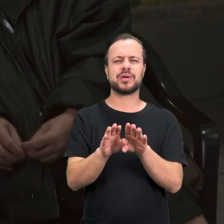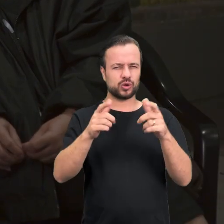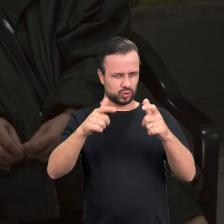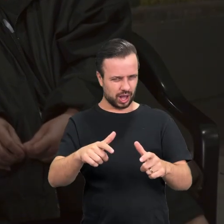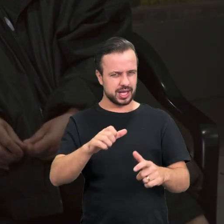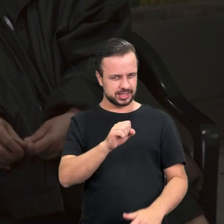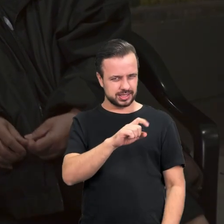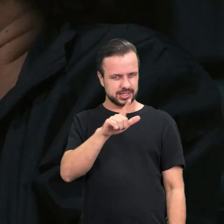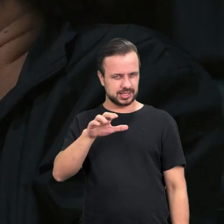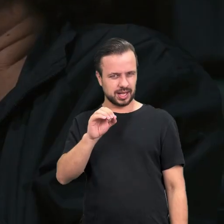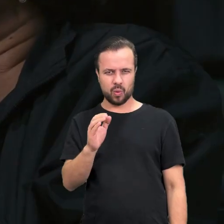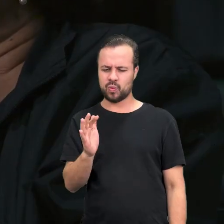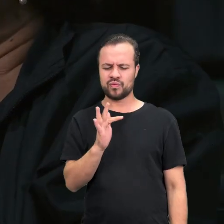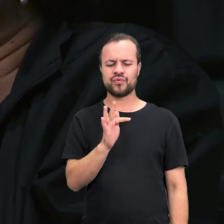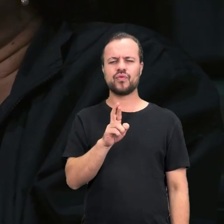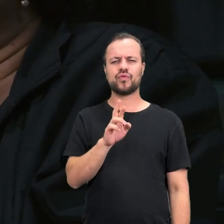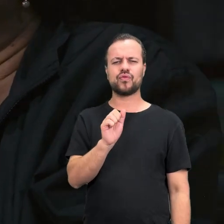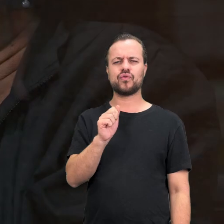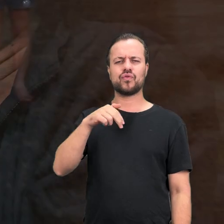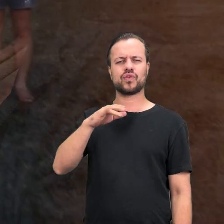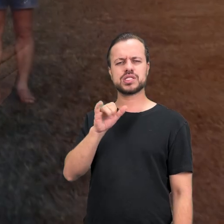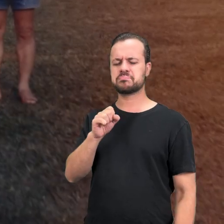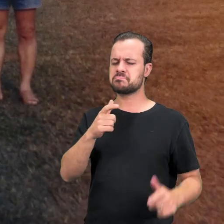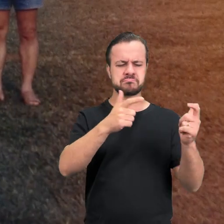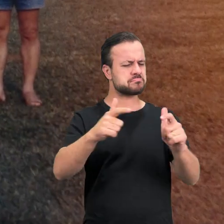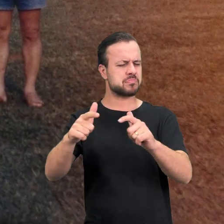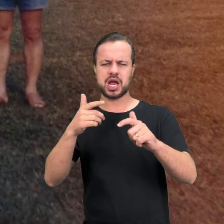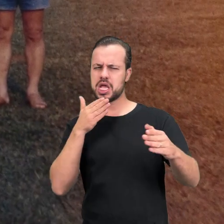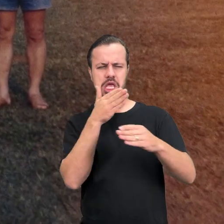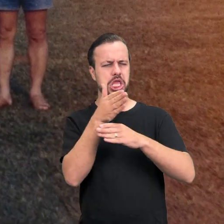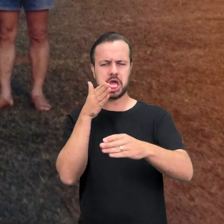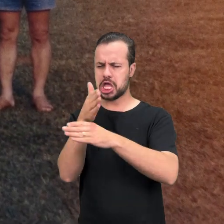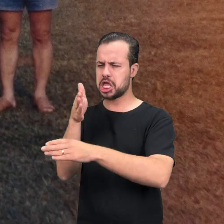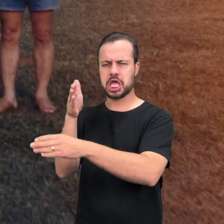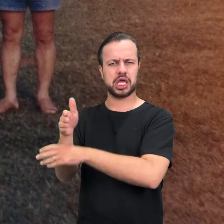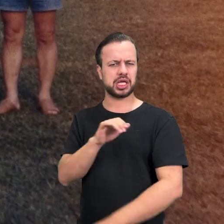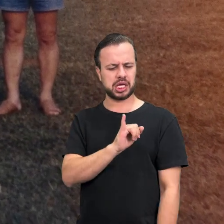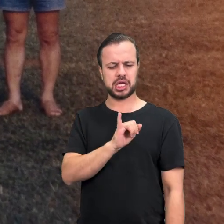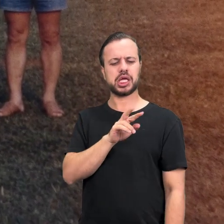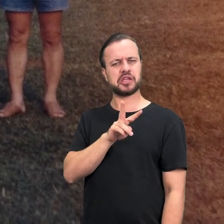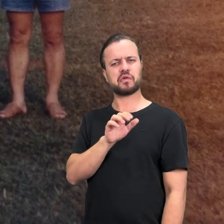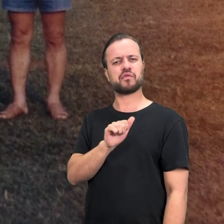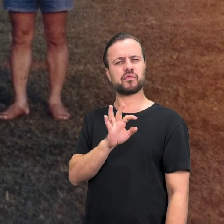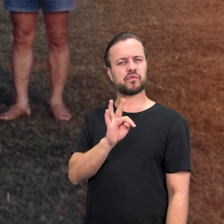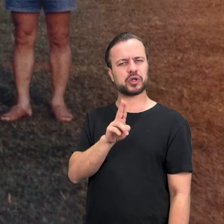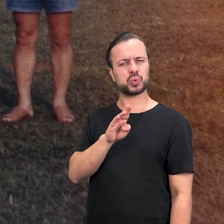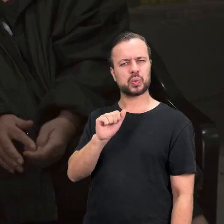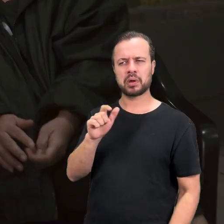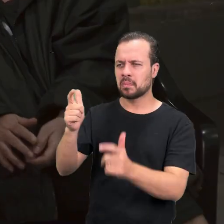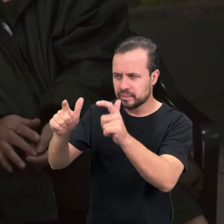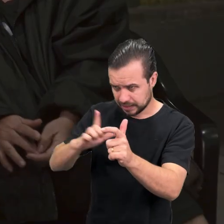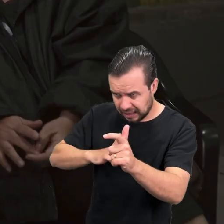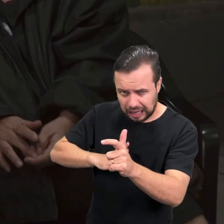Francisco. onde a gente era convidado. Onde a gente era convidado, a gente ia. Ivatuba. Já tinha tudo quanto é lugar que falava assim,